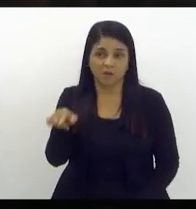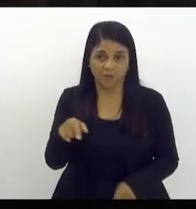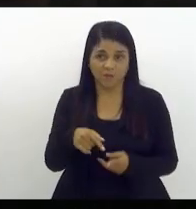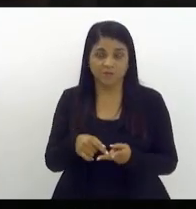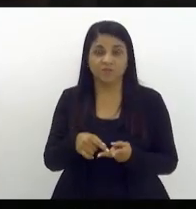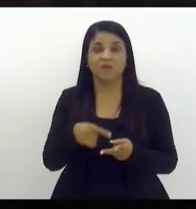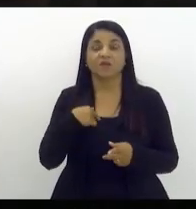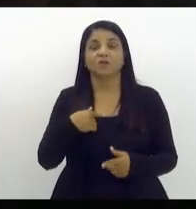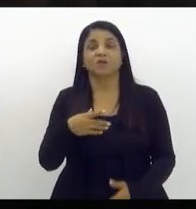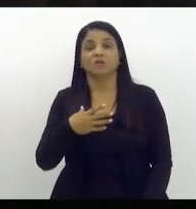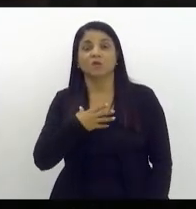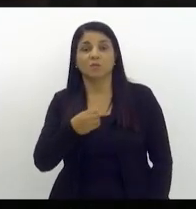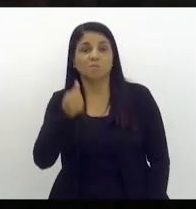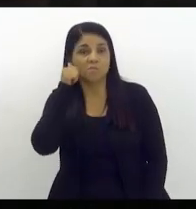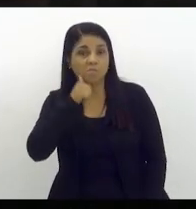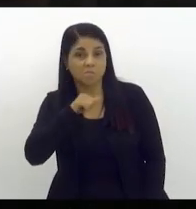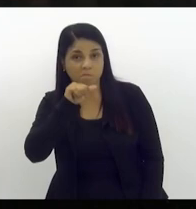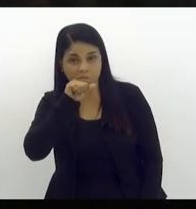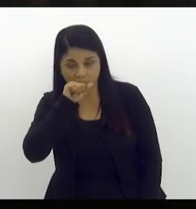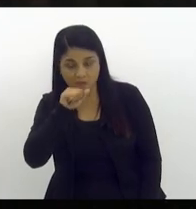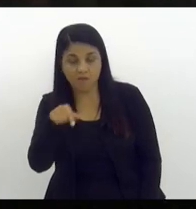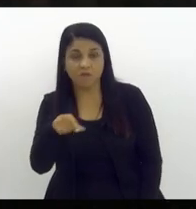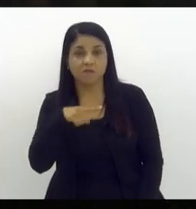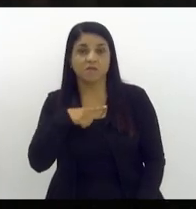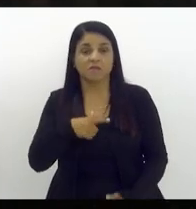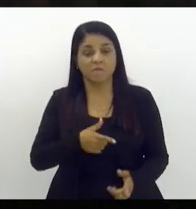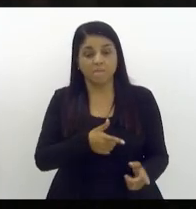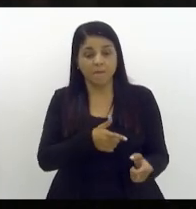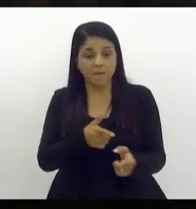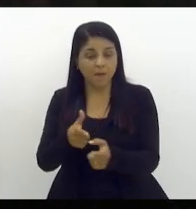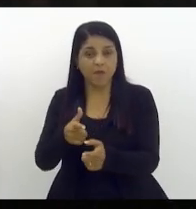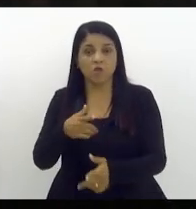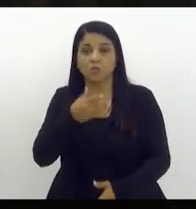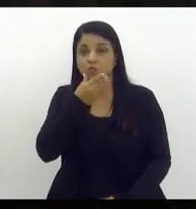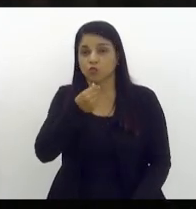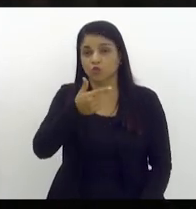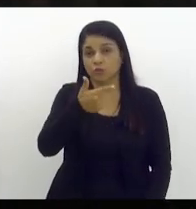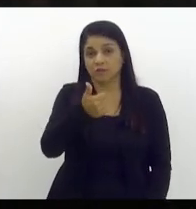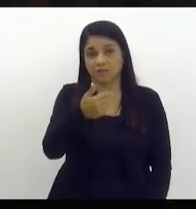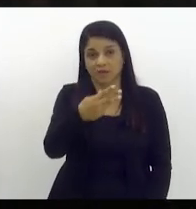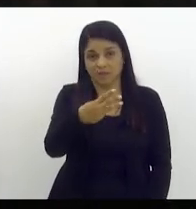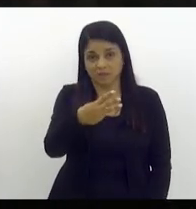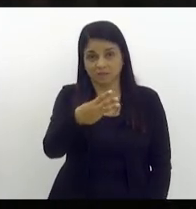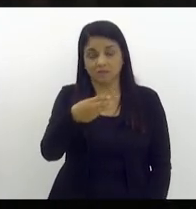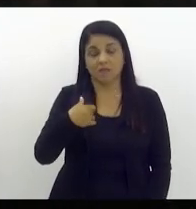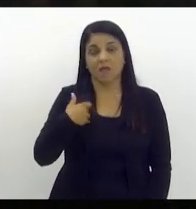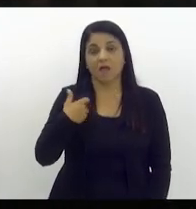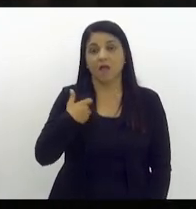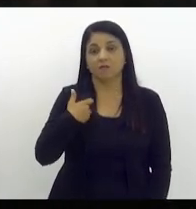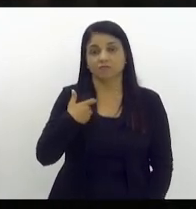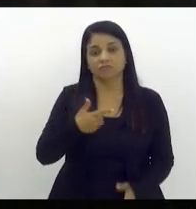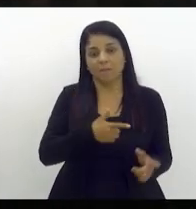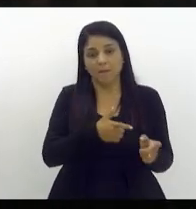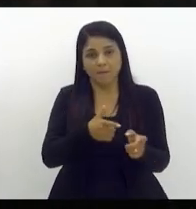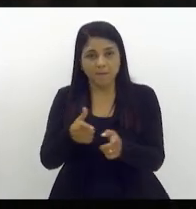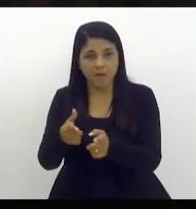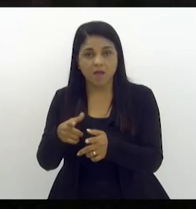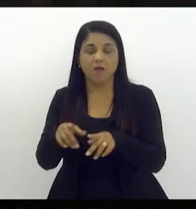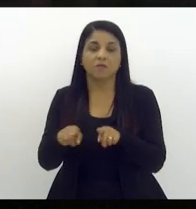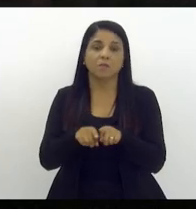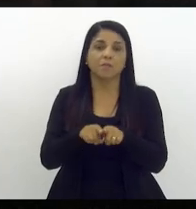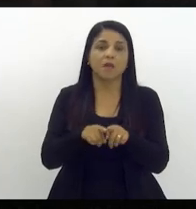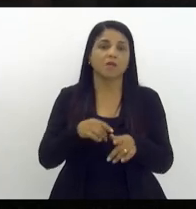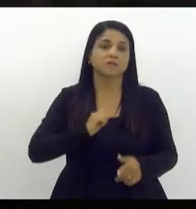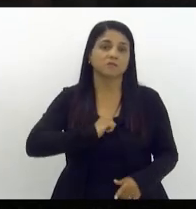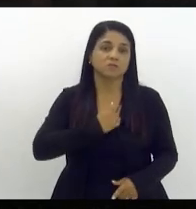filho executado na própria comunidade? Qual é a dor, falou-se aqui de São Gonçalo, da família do João Pedro,